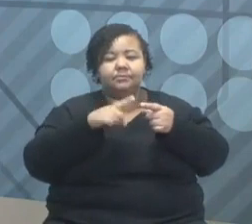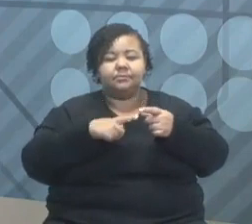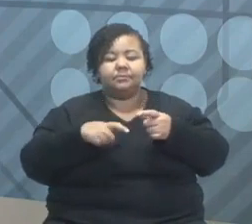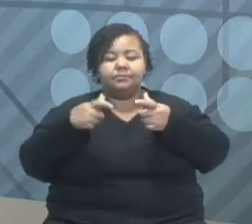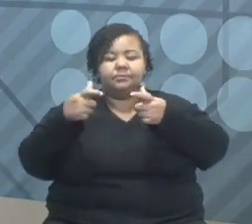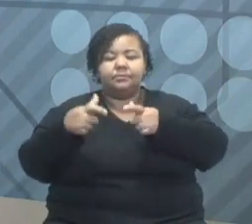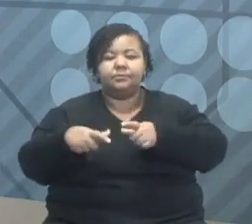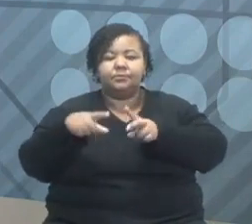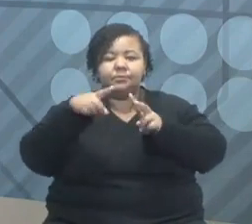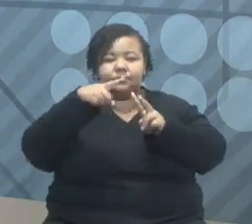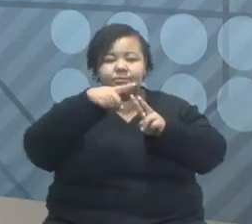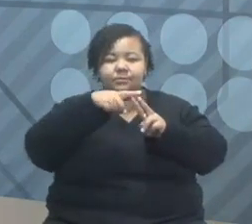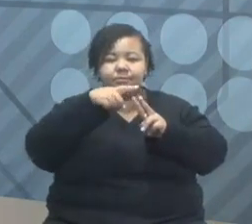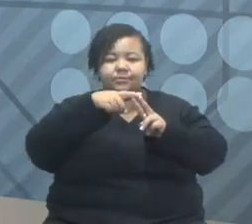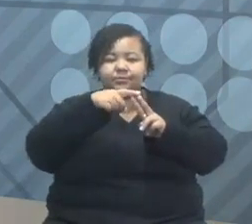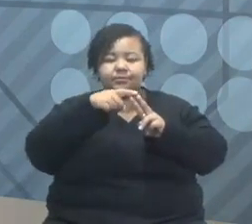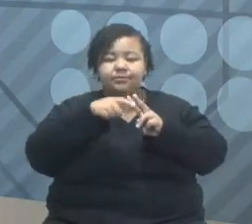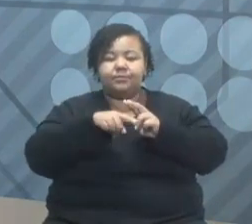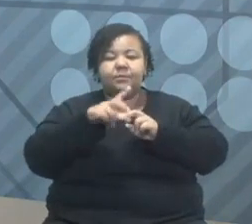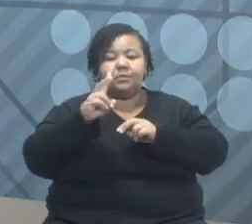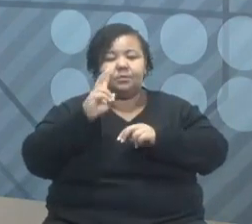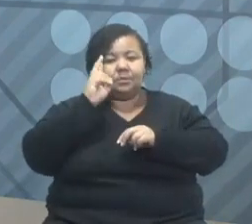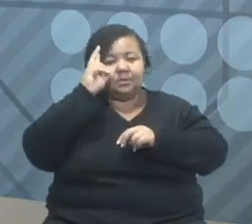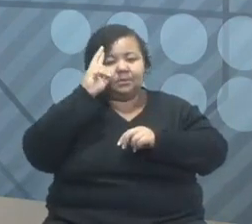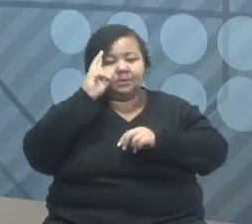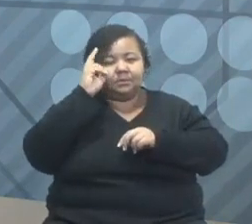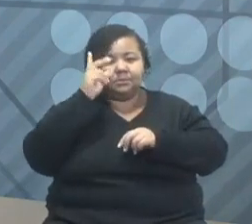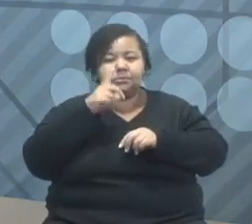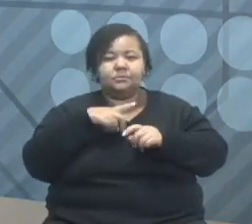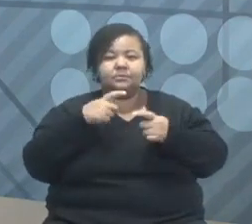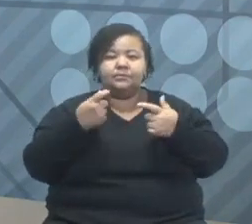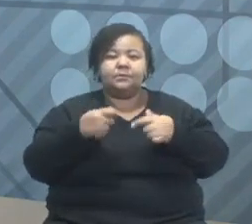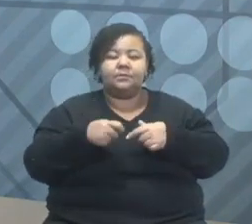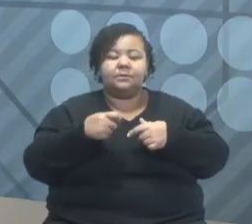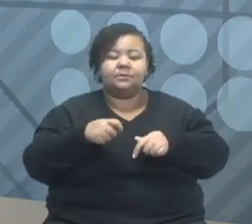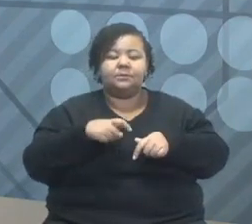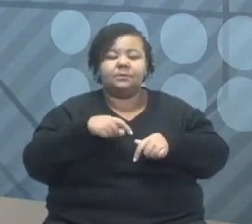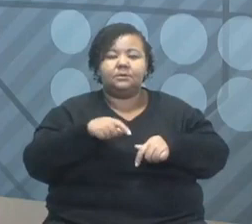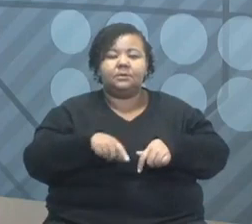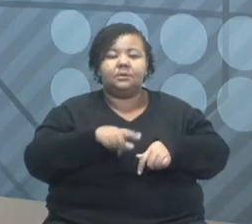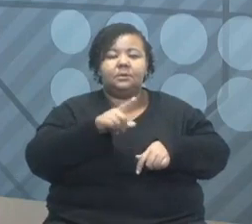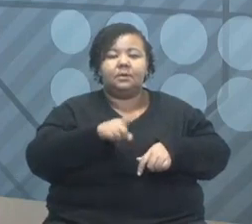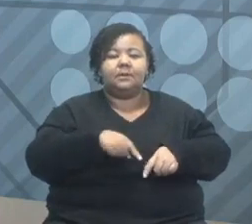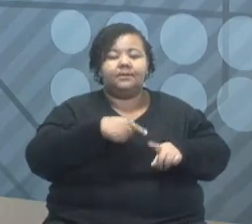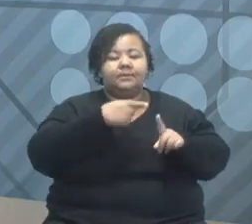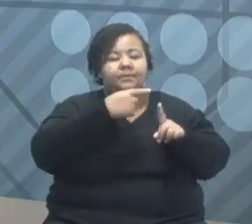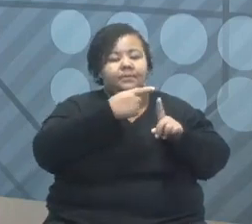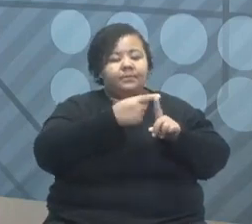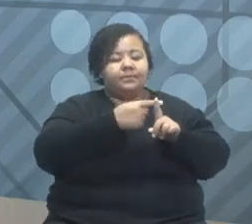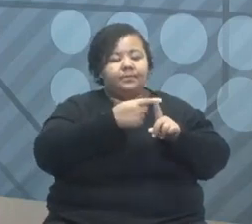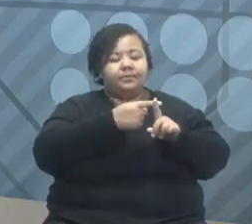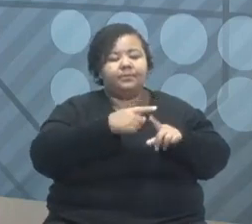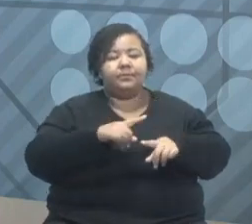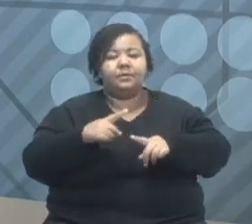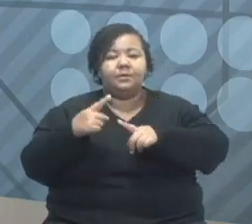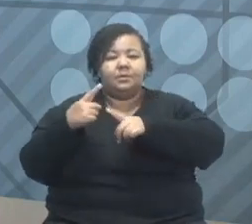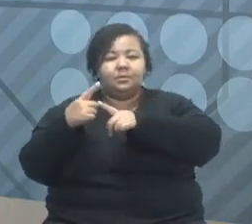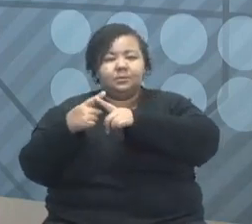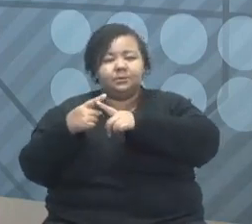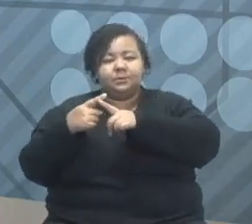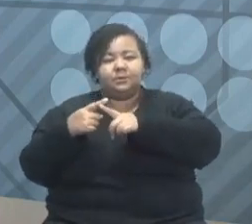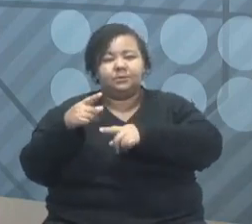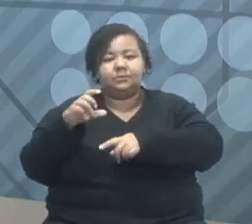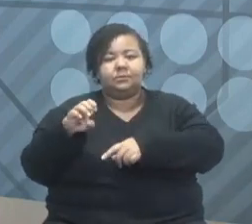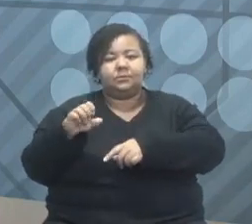Então, lembrando, para termos um espaço vetorial, é necessário que tenhamos as operações de adição e multiplicação por escalar.